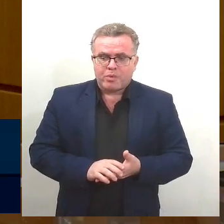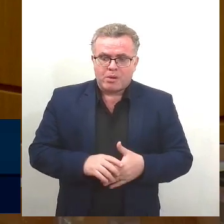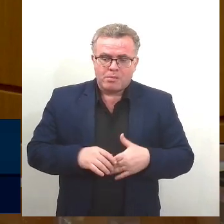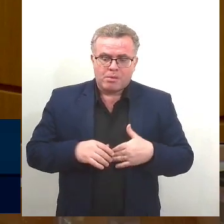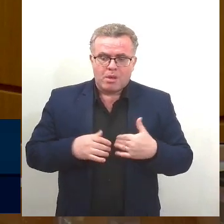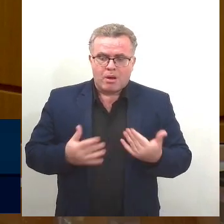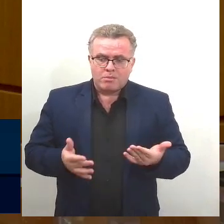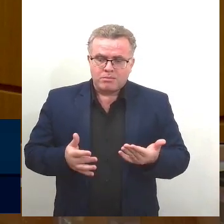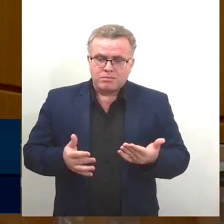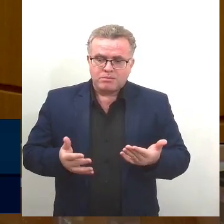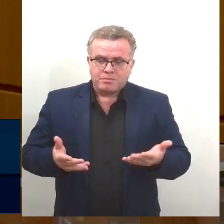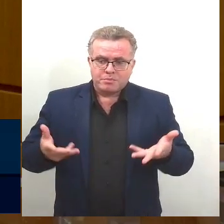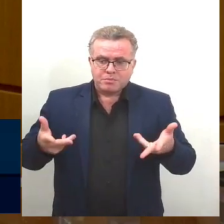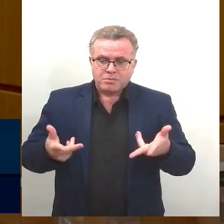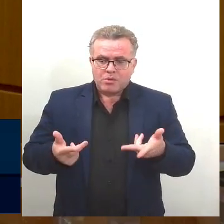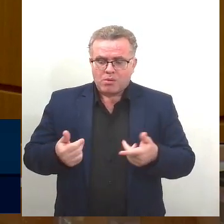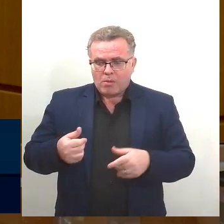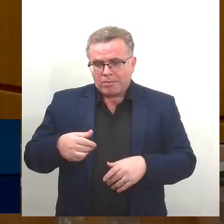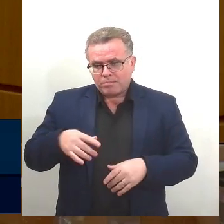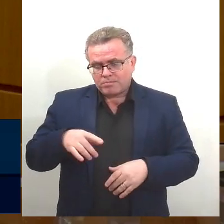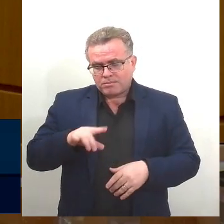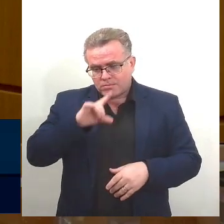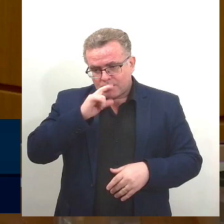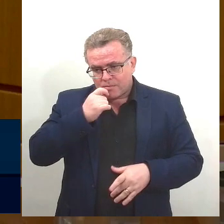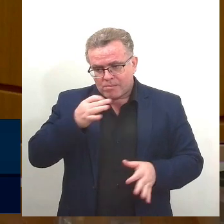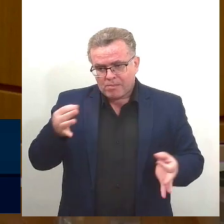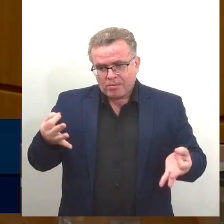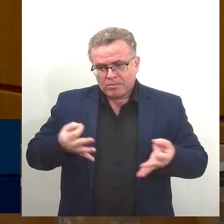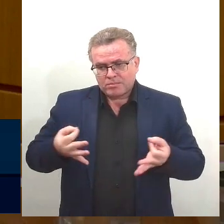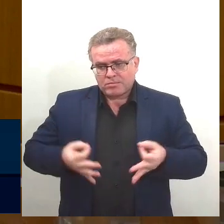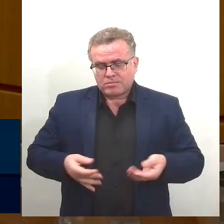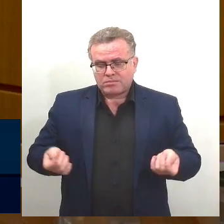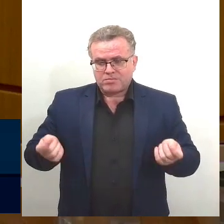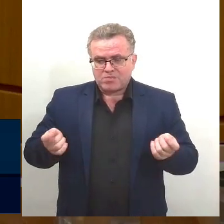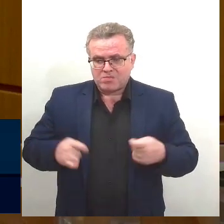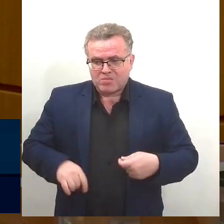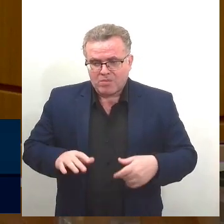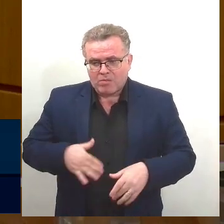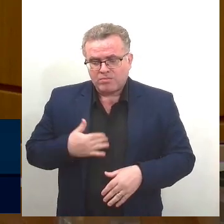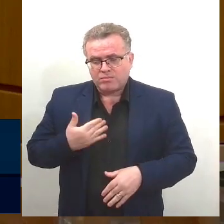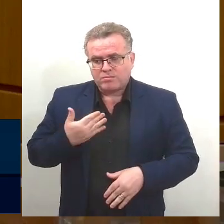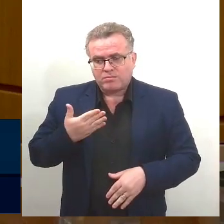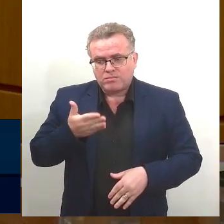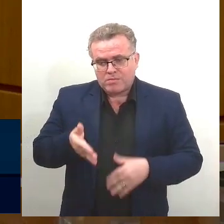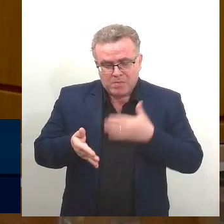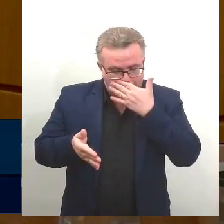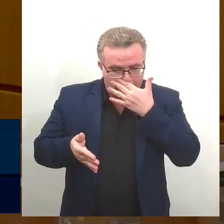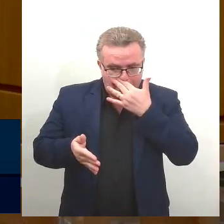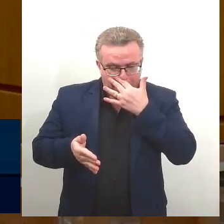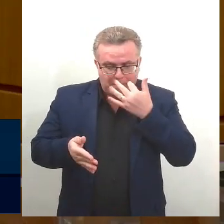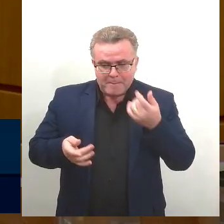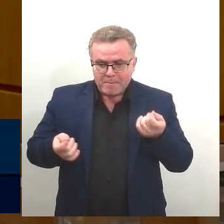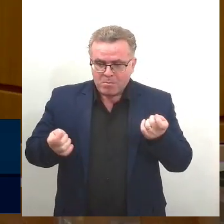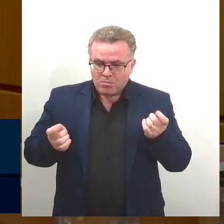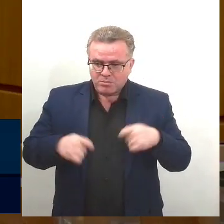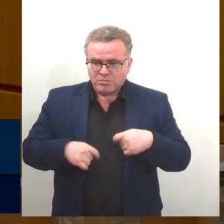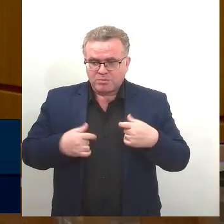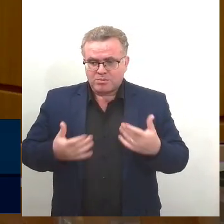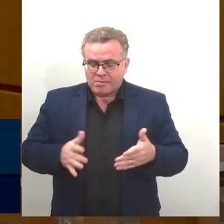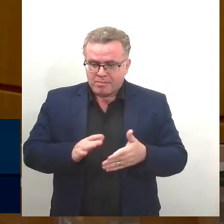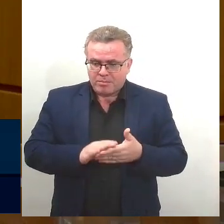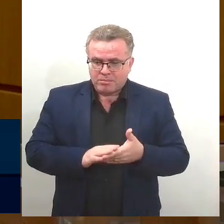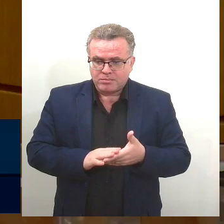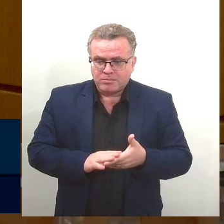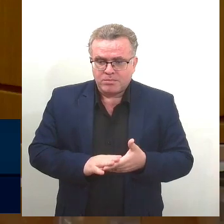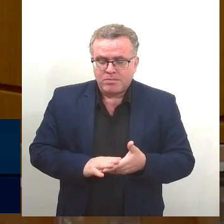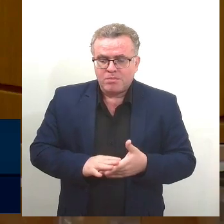uma pesquisada hoje aí no Google, e ficamos sabendo que é, né, o Cajueiro das Araras. Muito bacana tudo